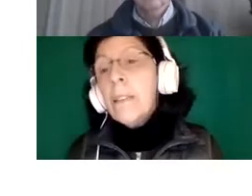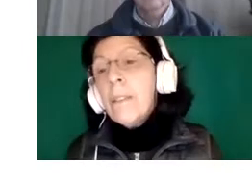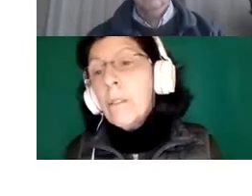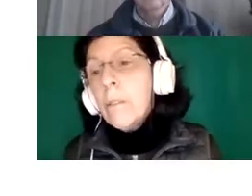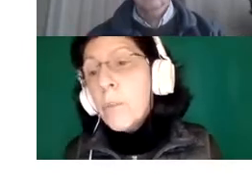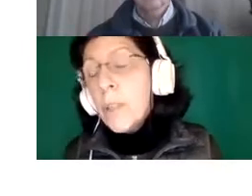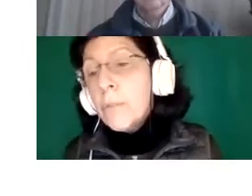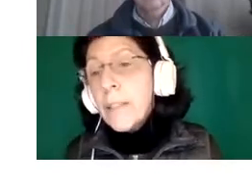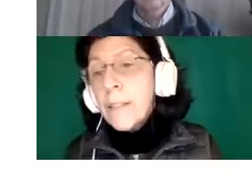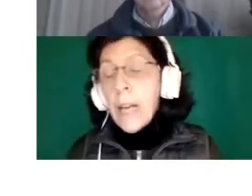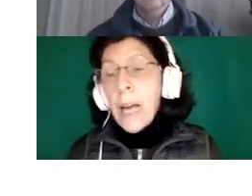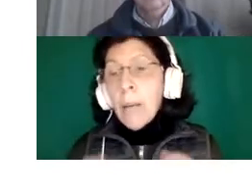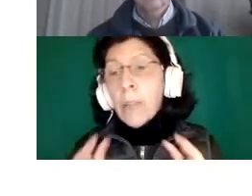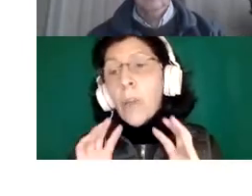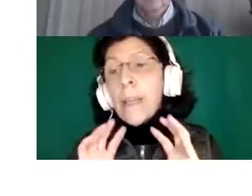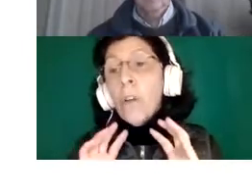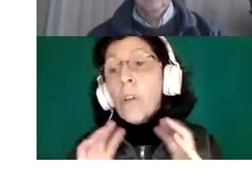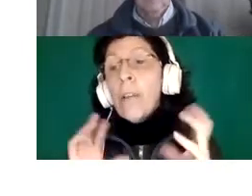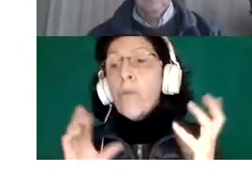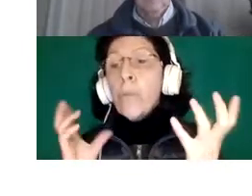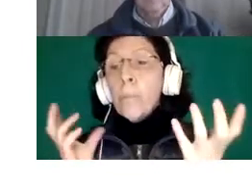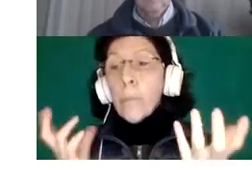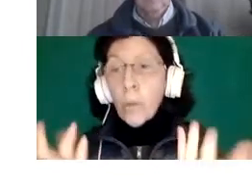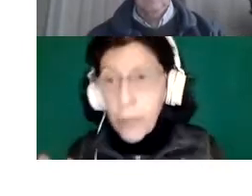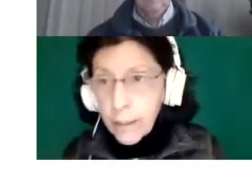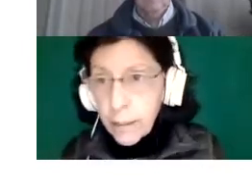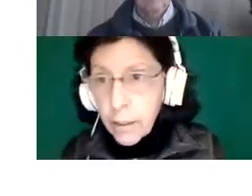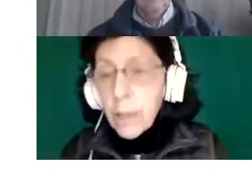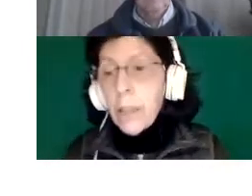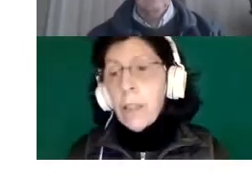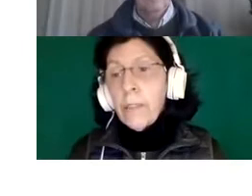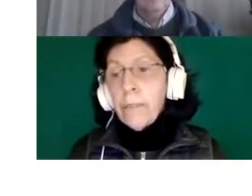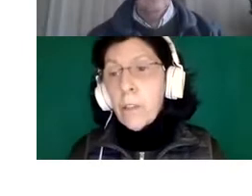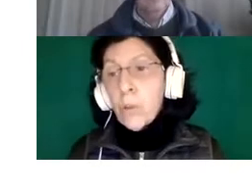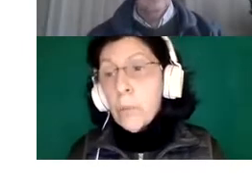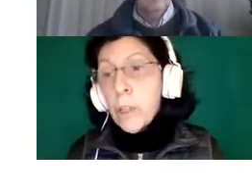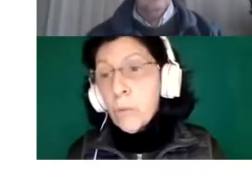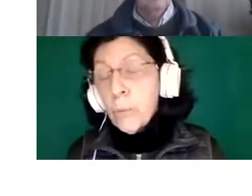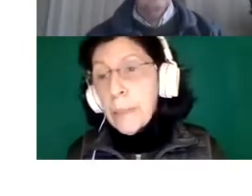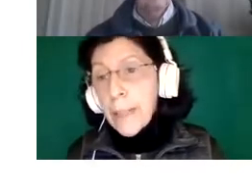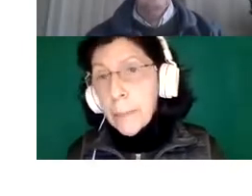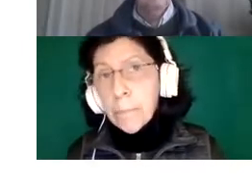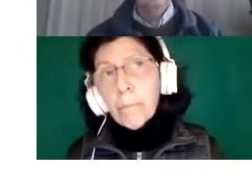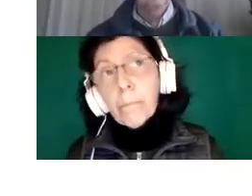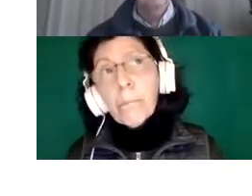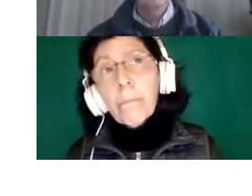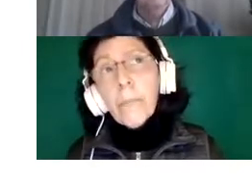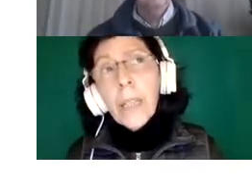parte, isso não é um processo fácil. Portanto, como é que nós vamos procurar refletir sobre isto de uma maneira,